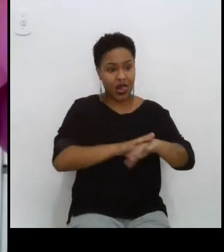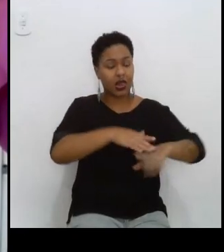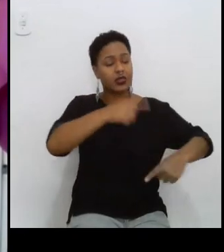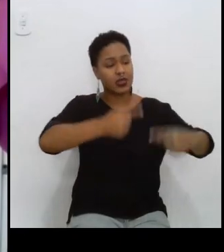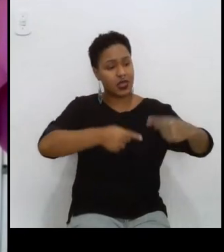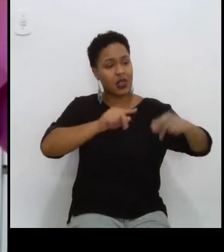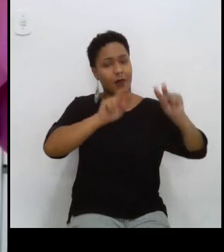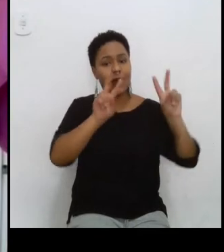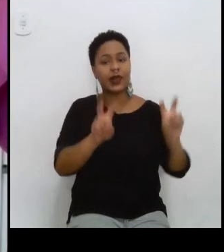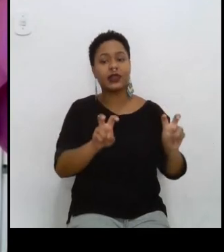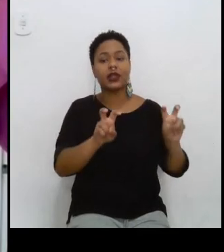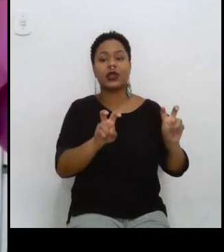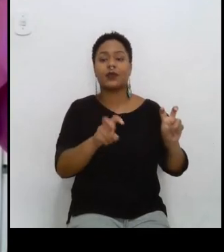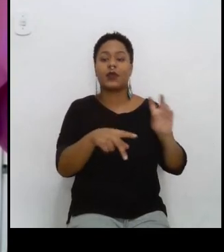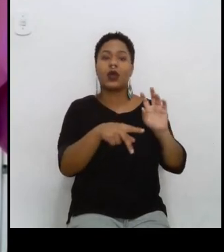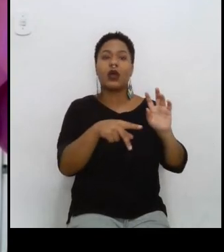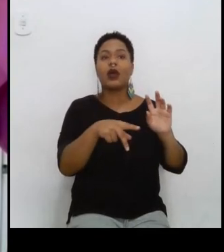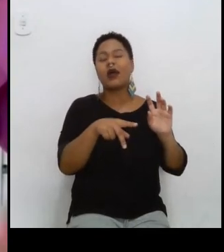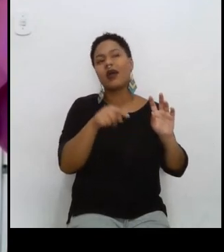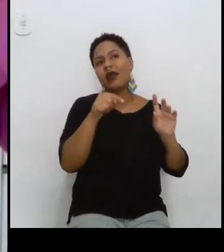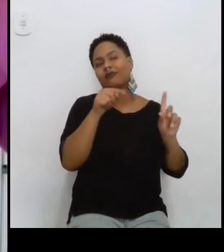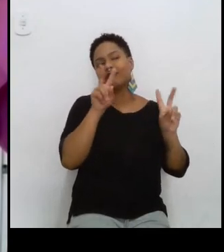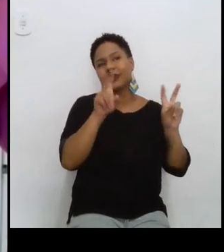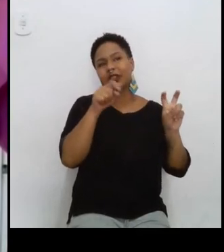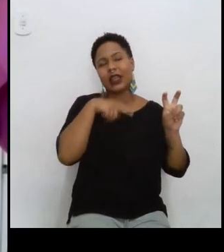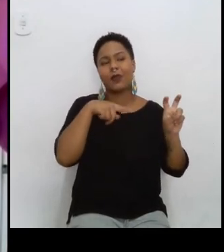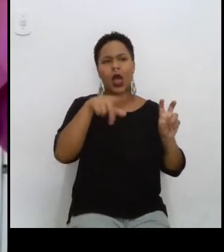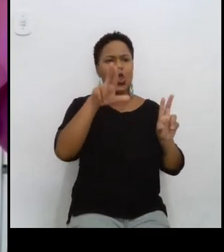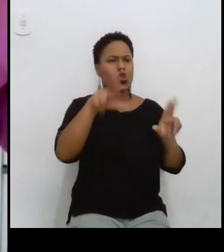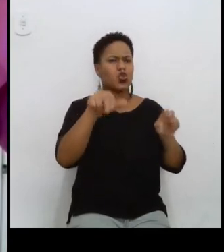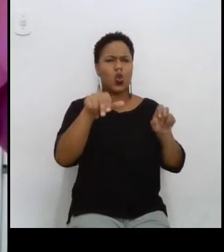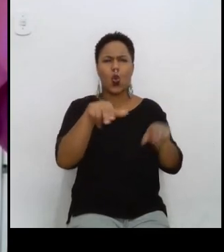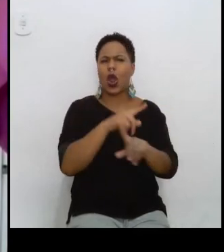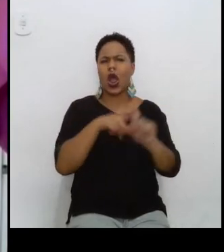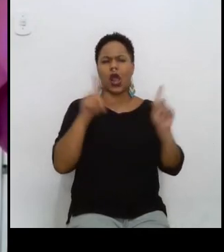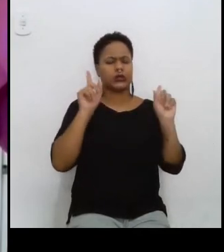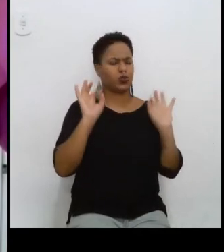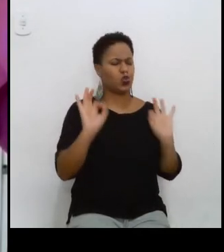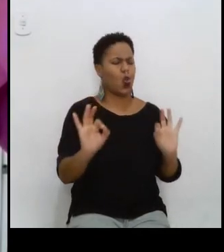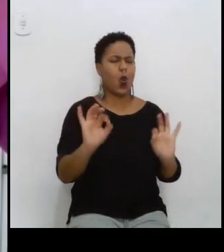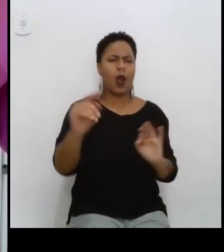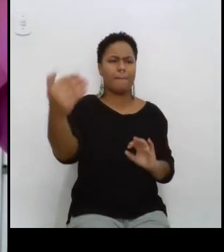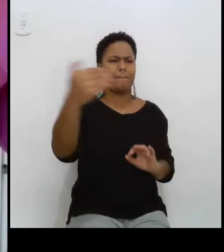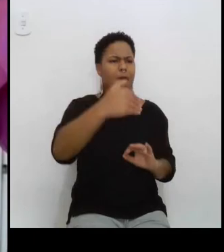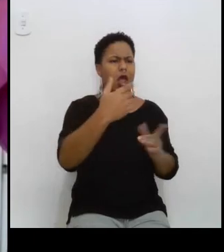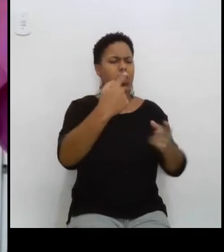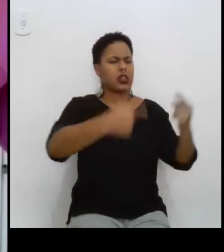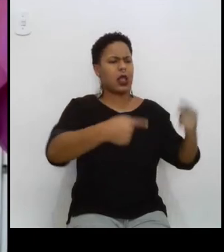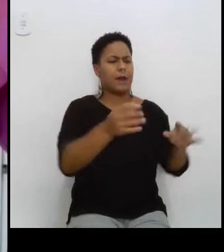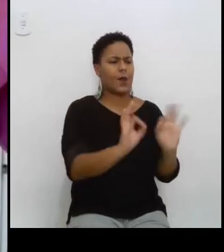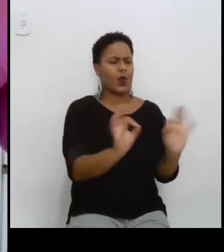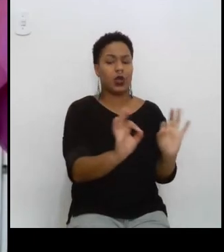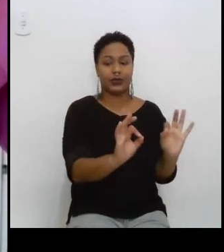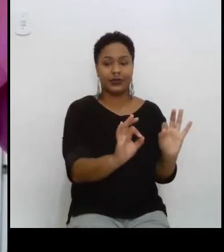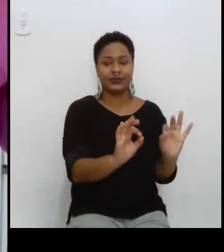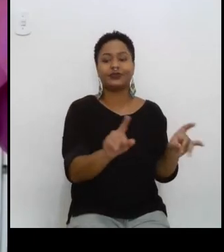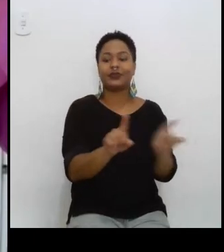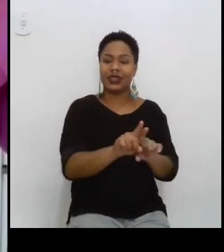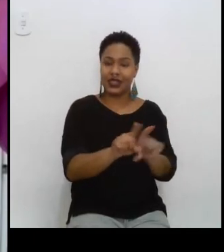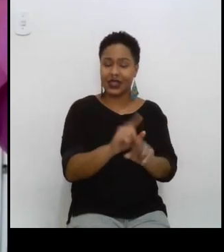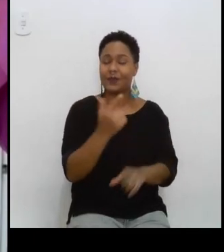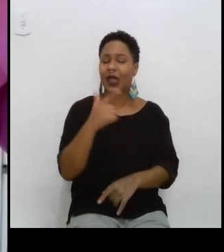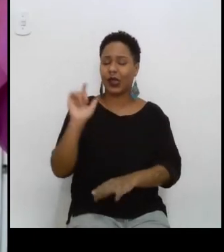tema para ele não tem não deveria jamais Antônio pausa ser um outro programa também que que a gente Apresentou um